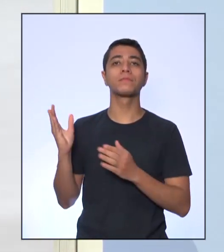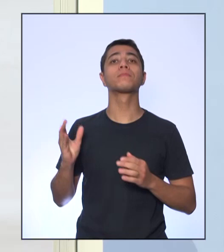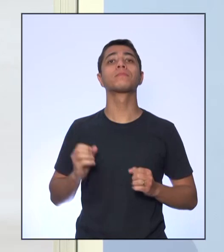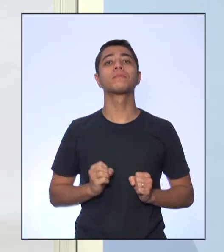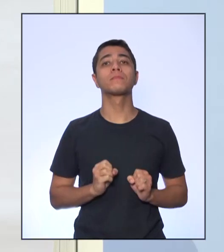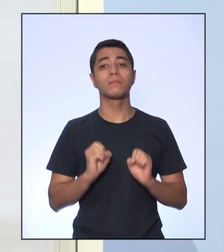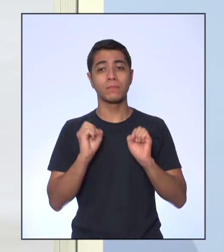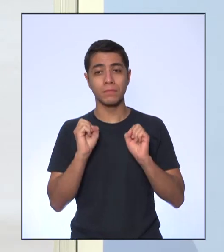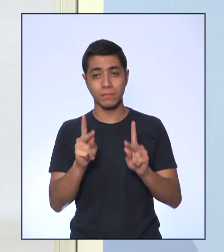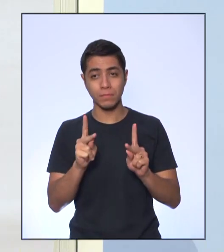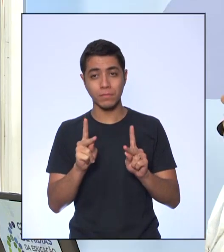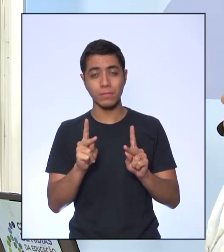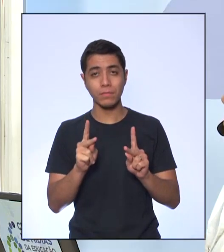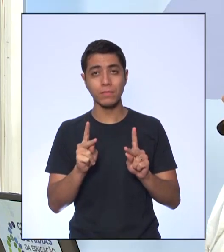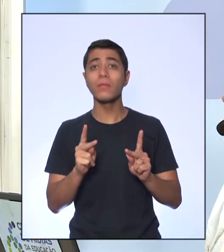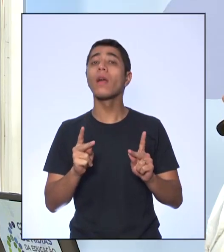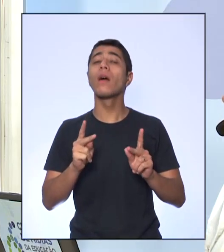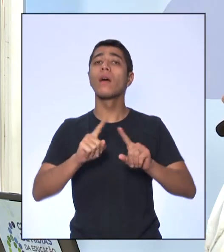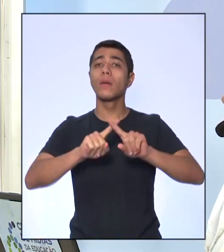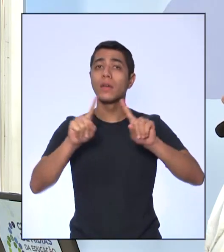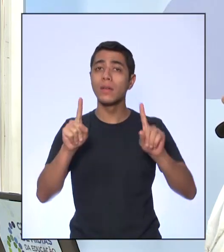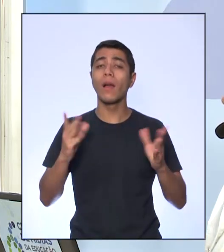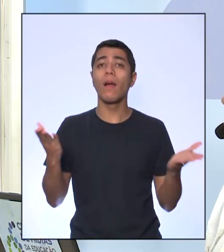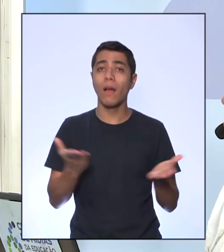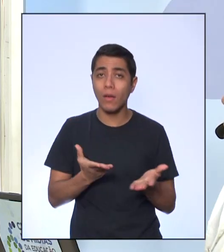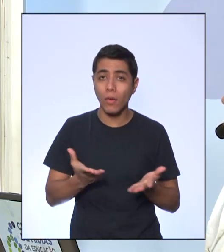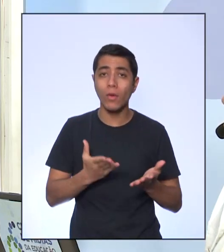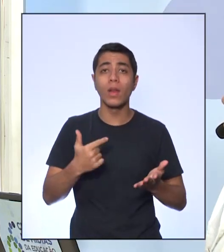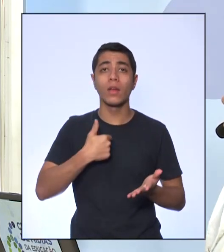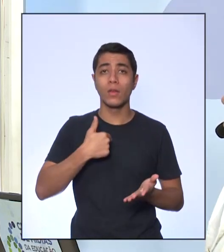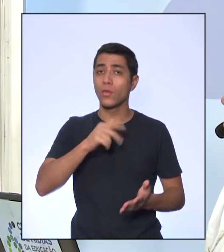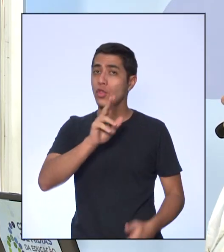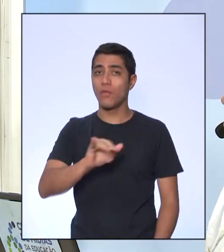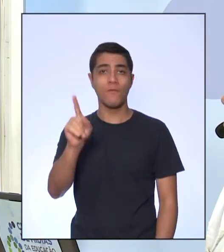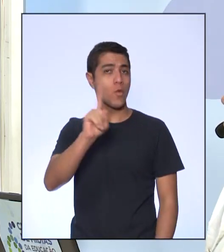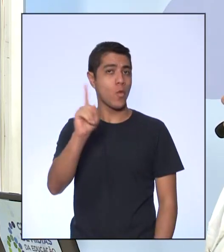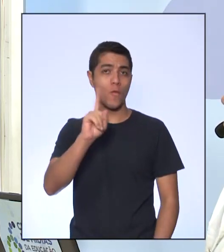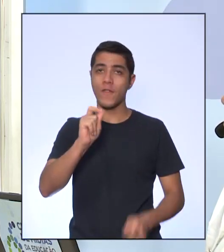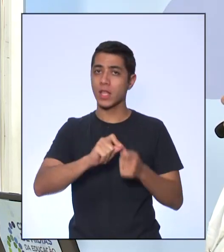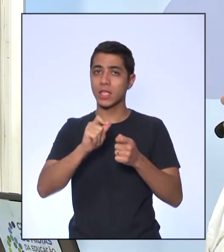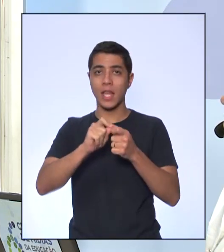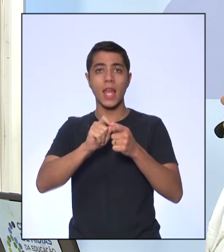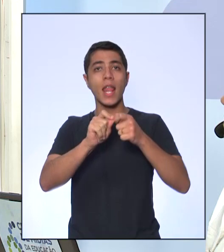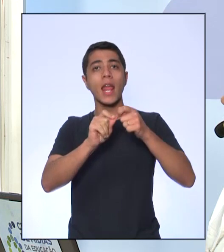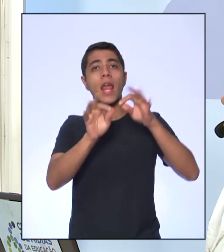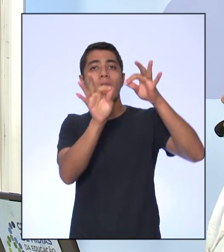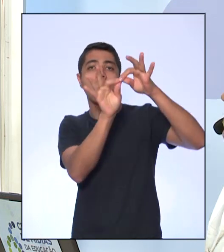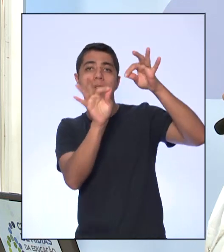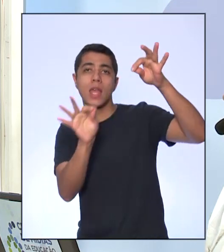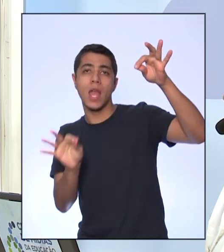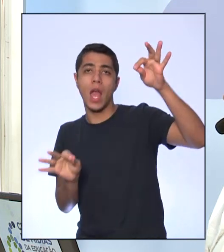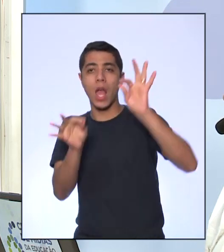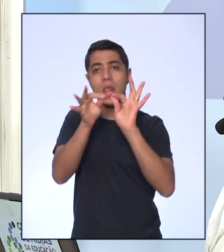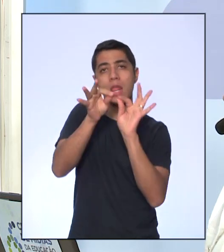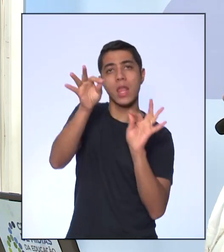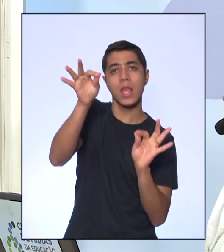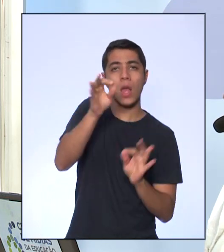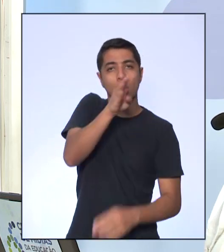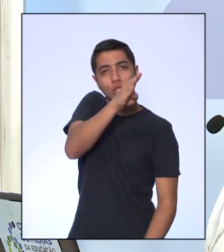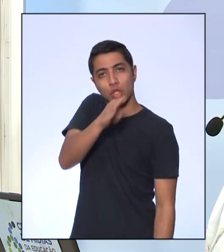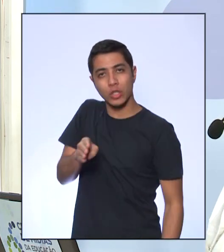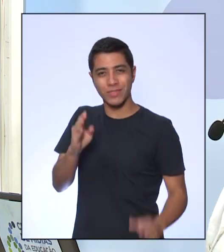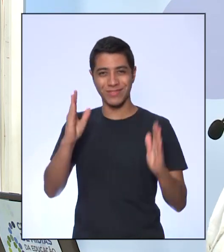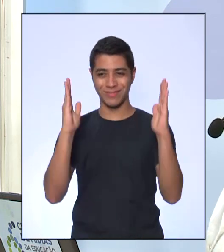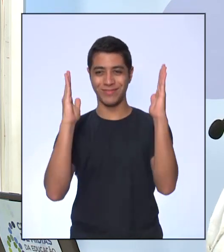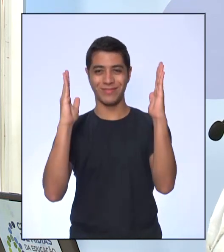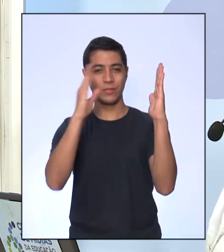6. Dessa vez, eu não vou fazer as linhas, né? Então, eu vou tentar fazer para vocês identificarem e olharem os valores, tá? Para a